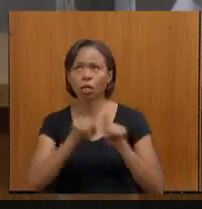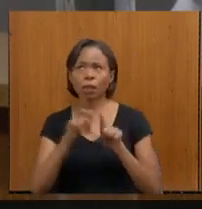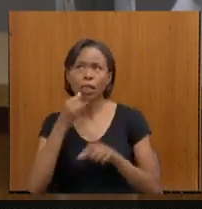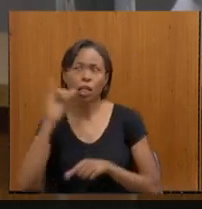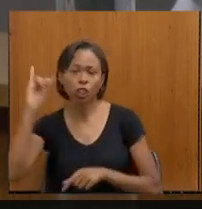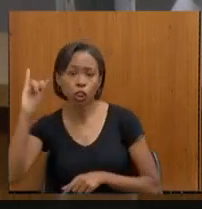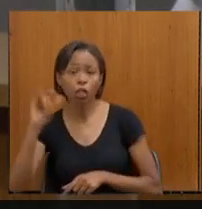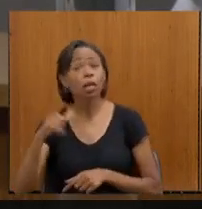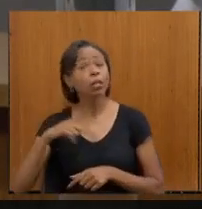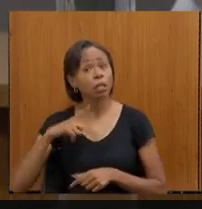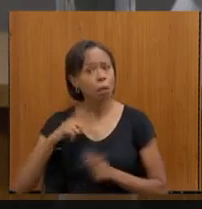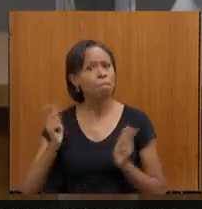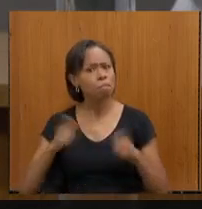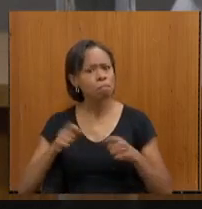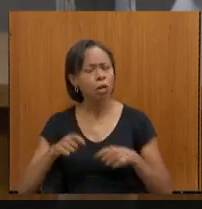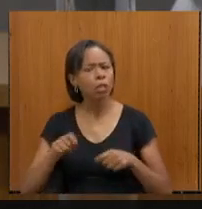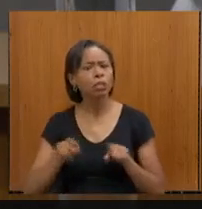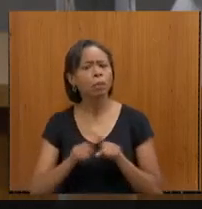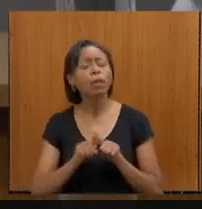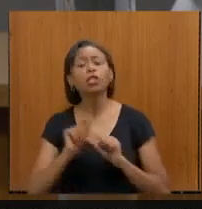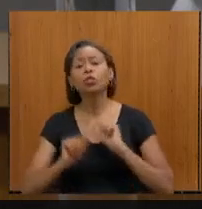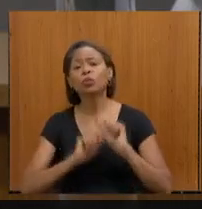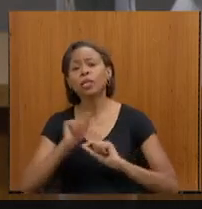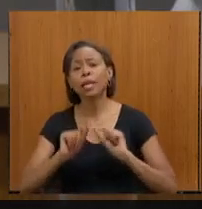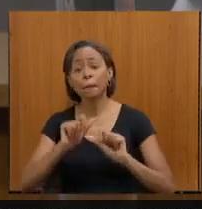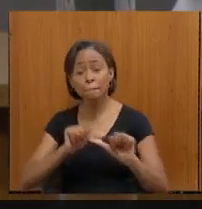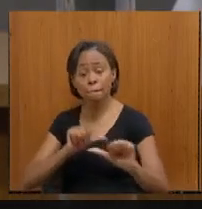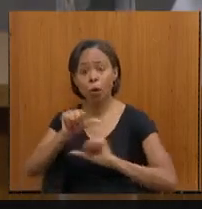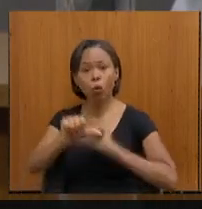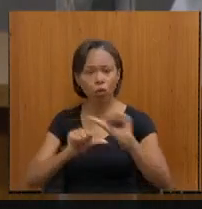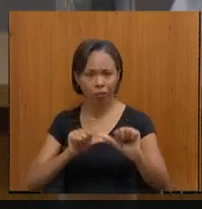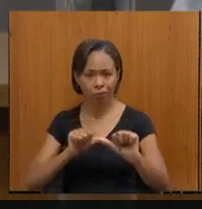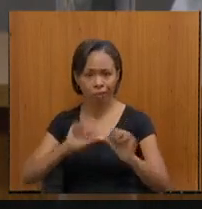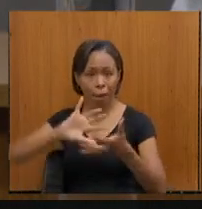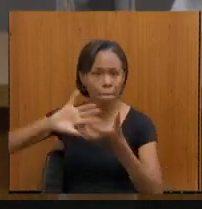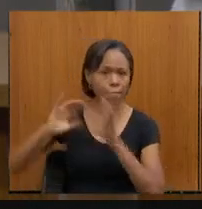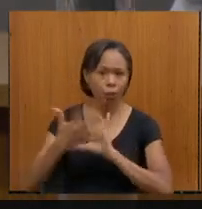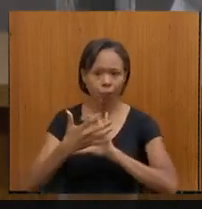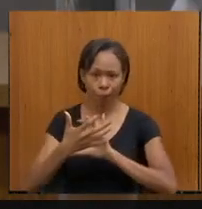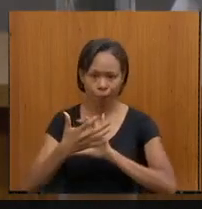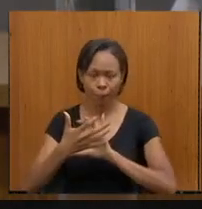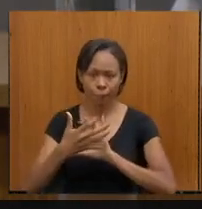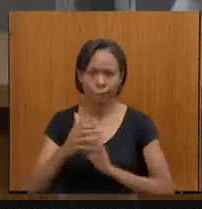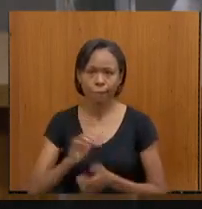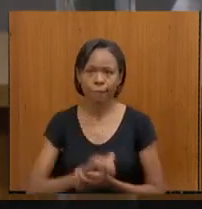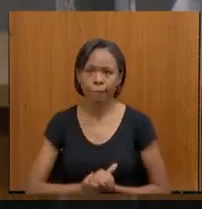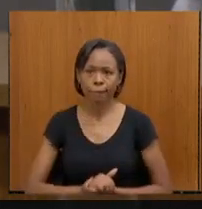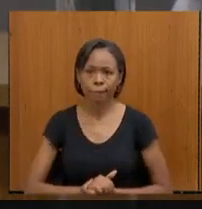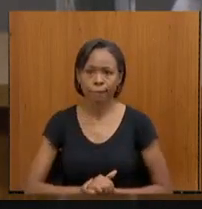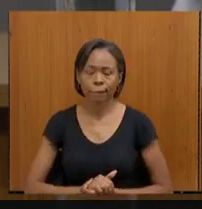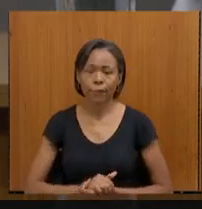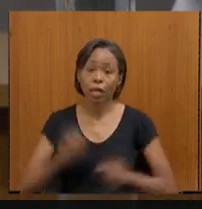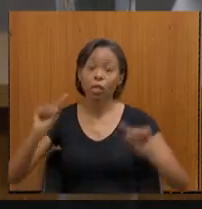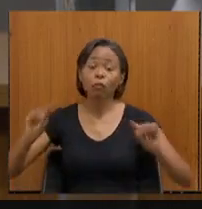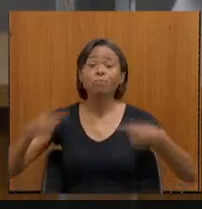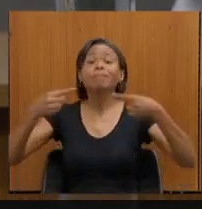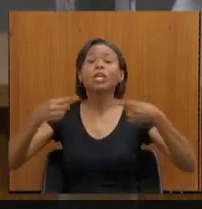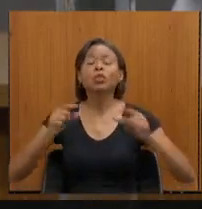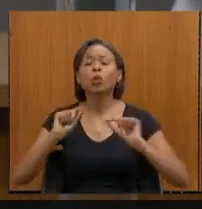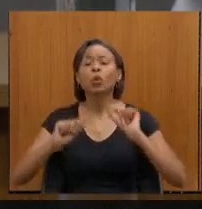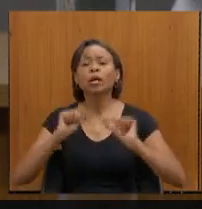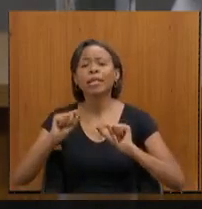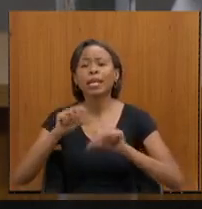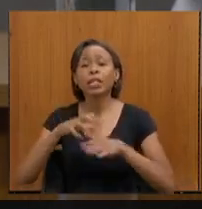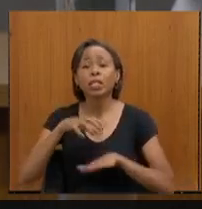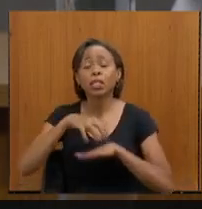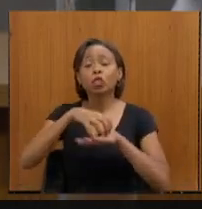existem possibilidades na transformação um grande desafio para mineração e